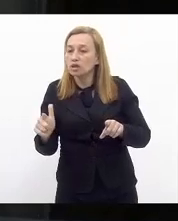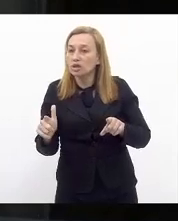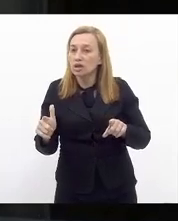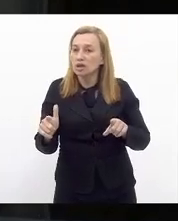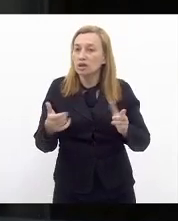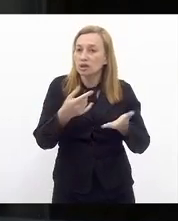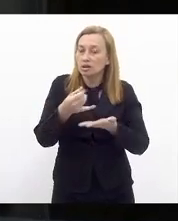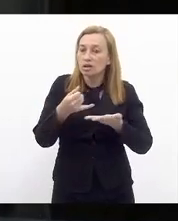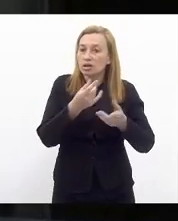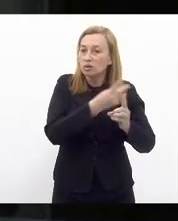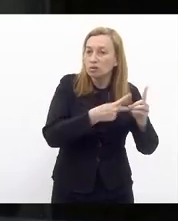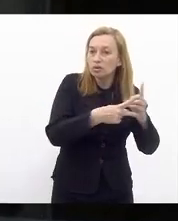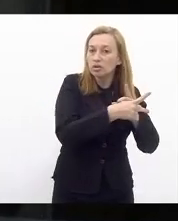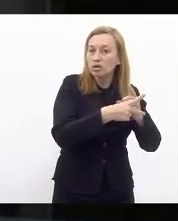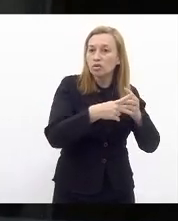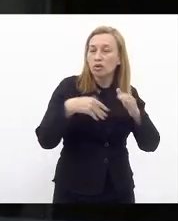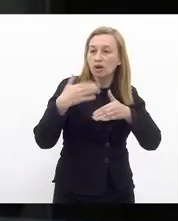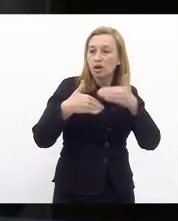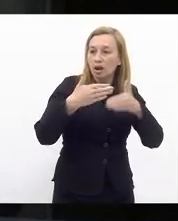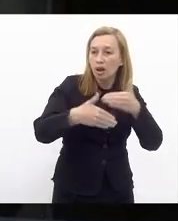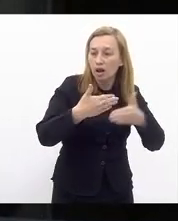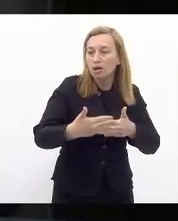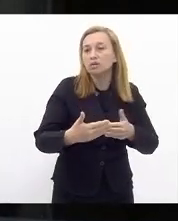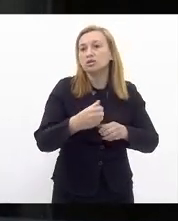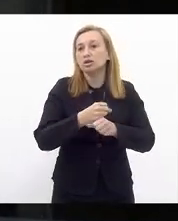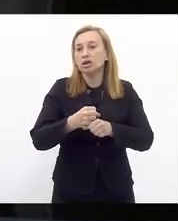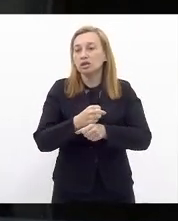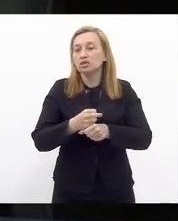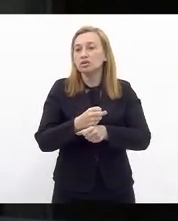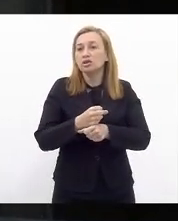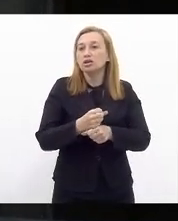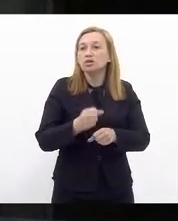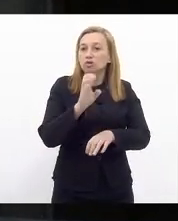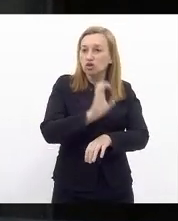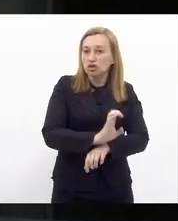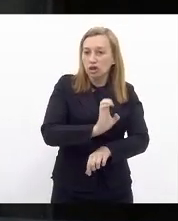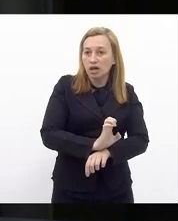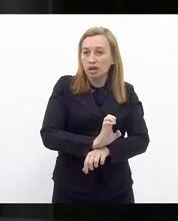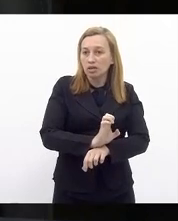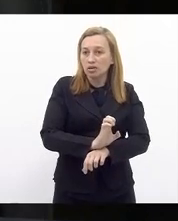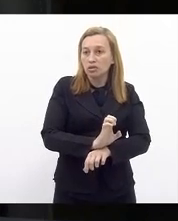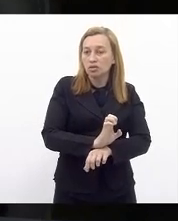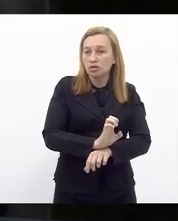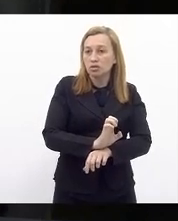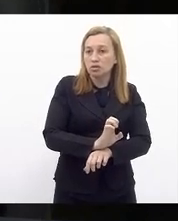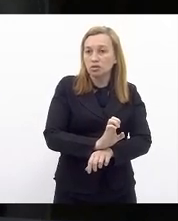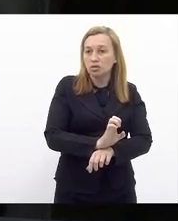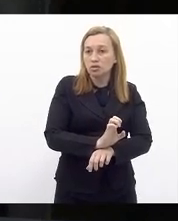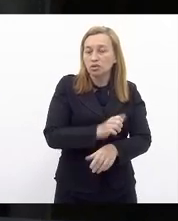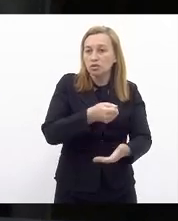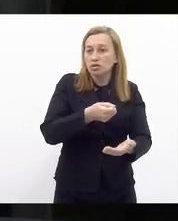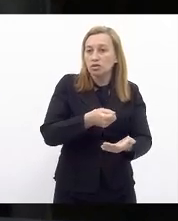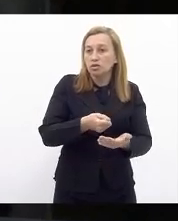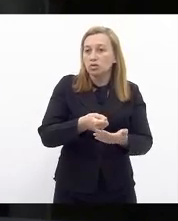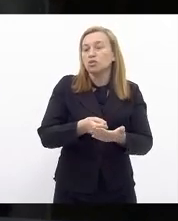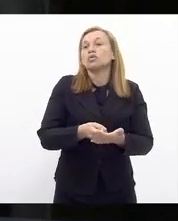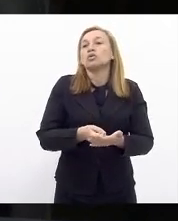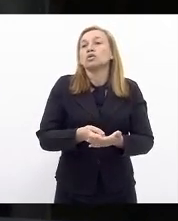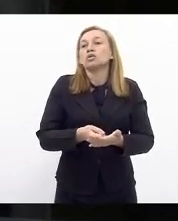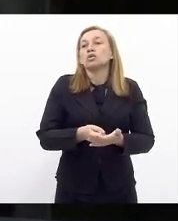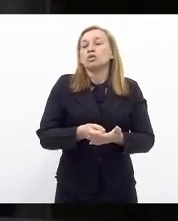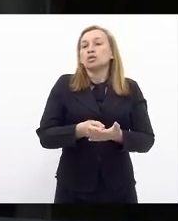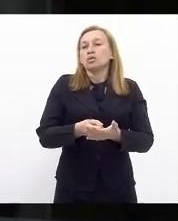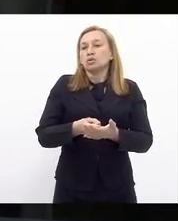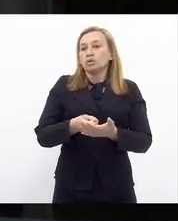capitalizado Rio previdência ao longo de décadas fez com que o estado entraram regime financeiro e ele é obrigado a